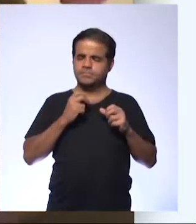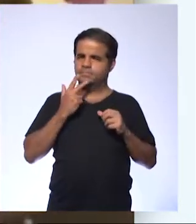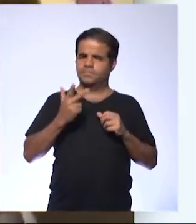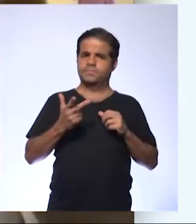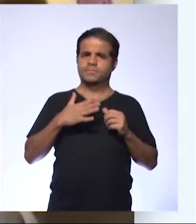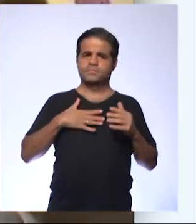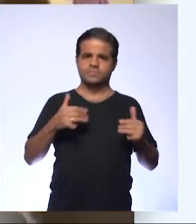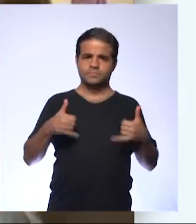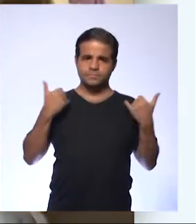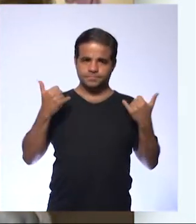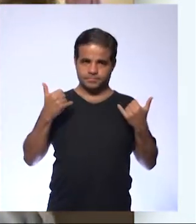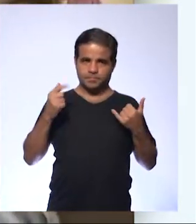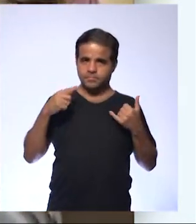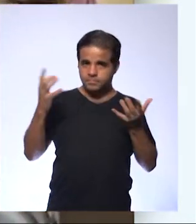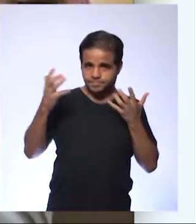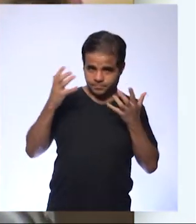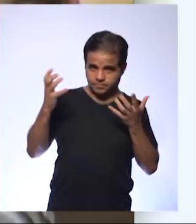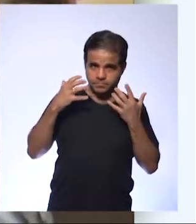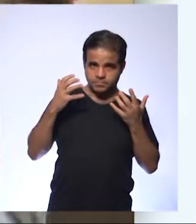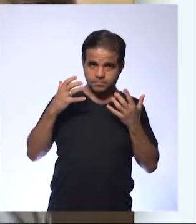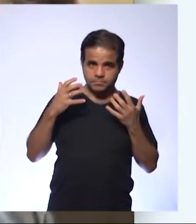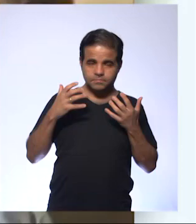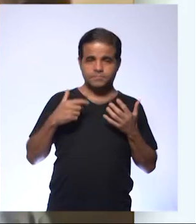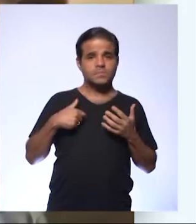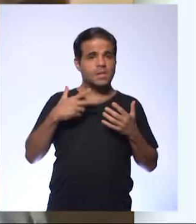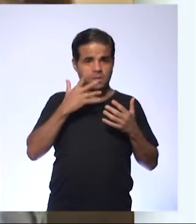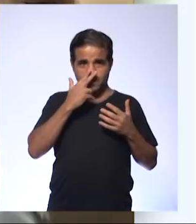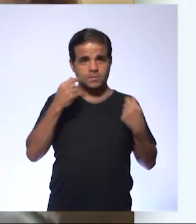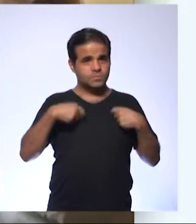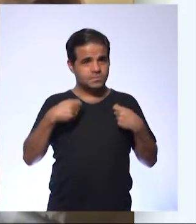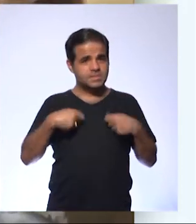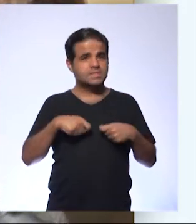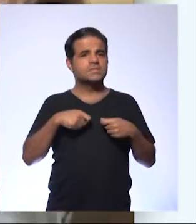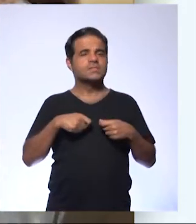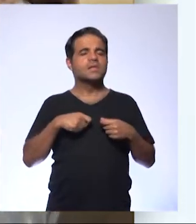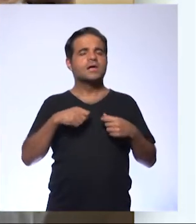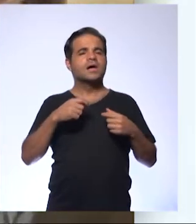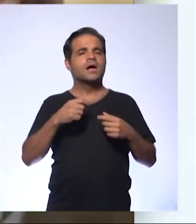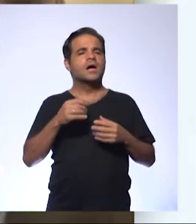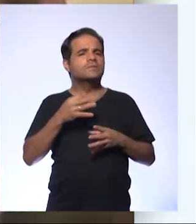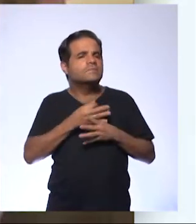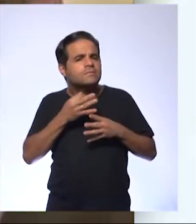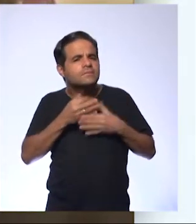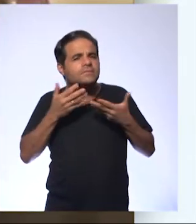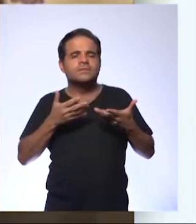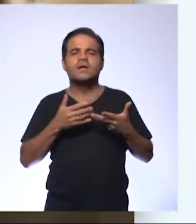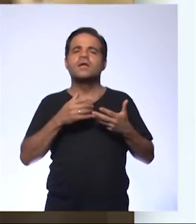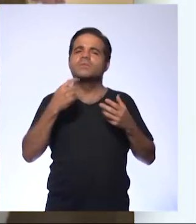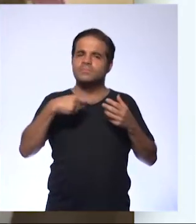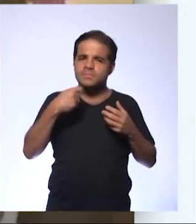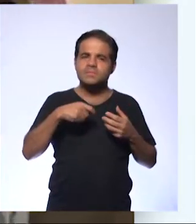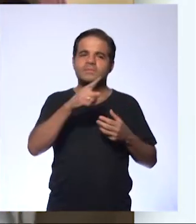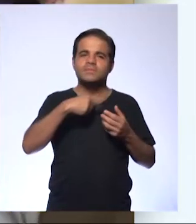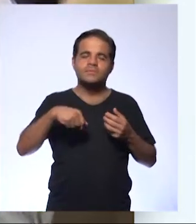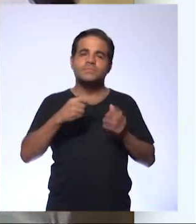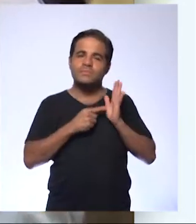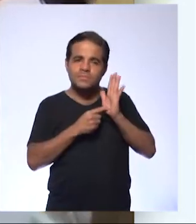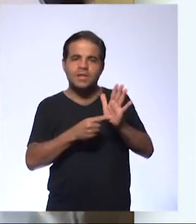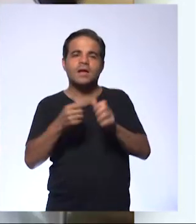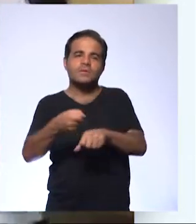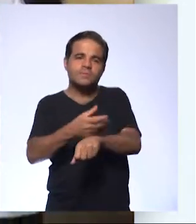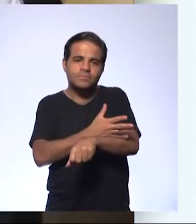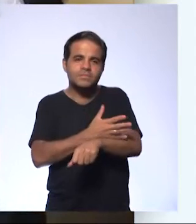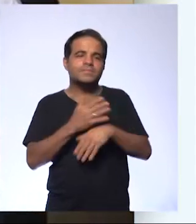meu aniversário é uma pressão, eu acho que eu estou precisando de resiliência. Aí eu falei, filha, a gente precisa regular nossas